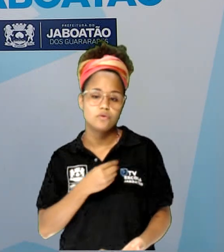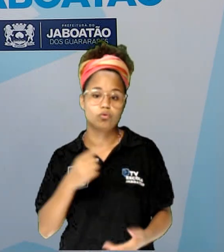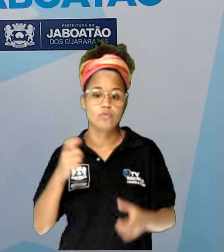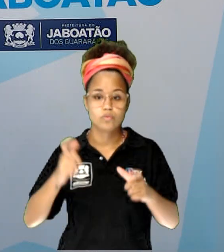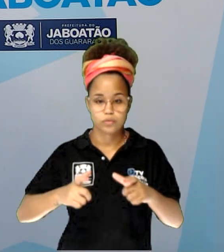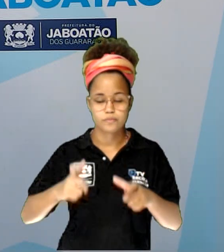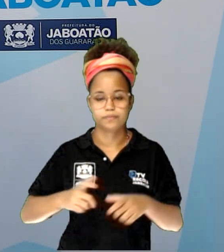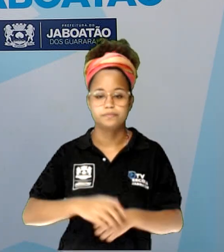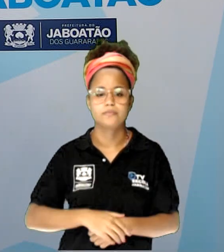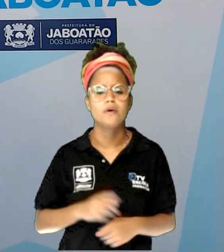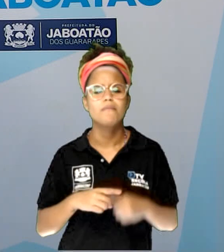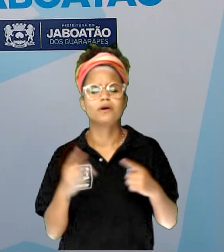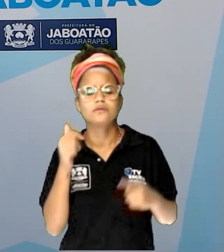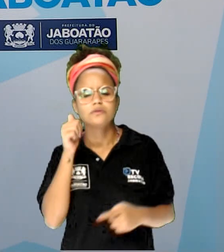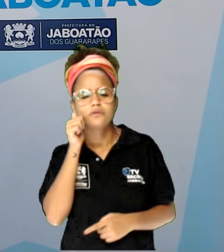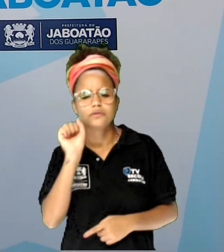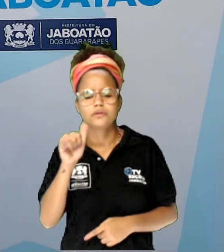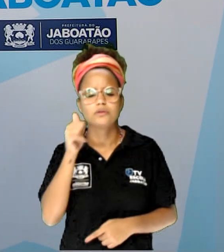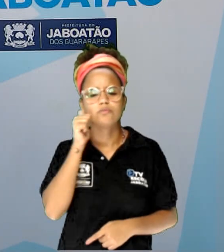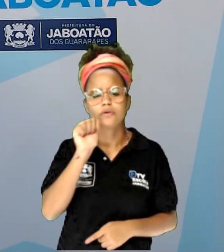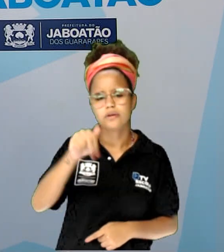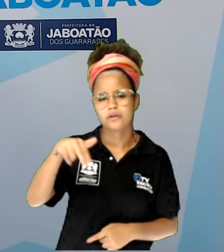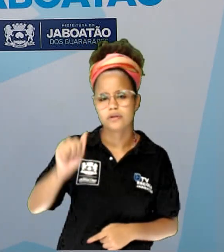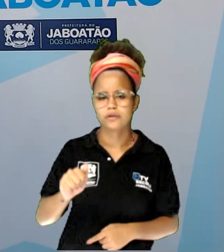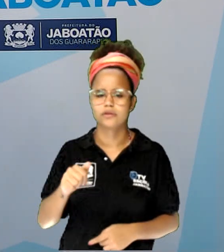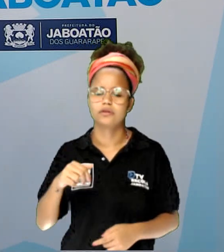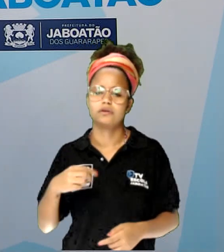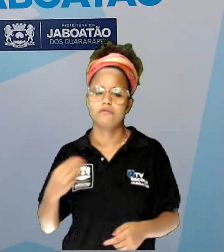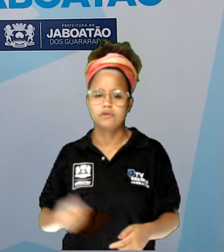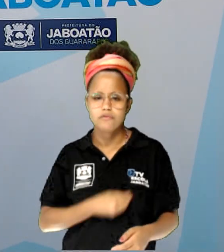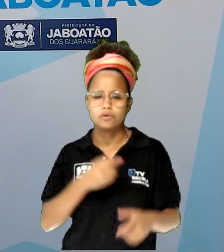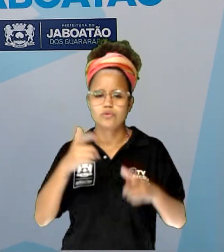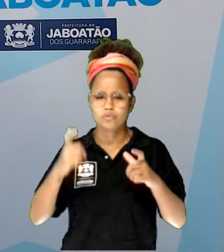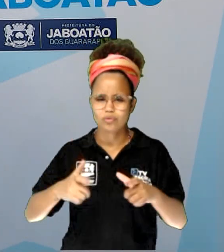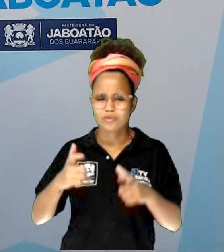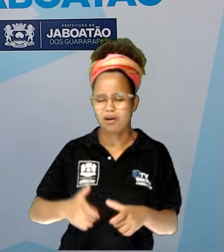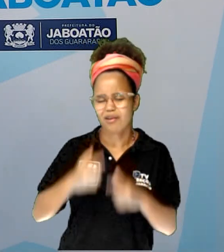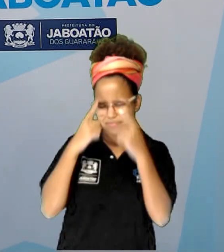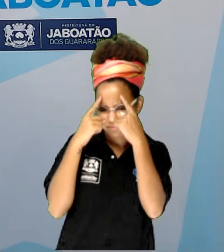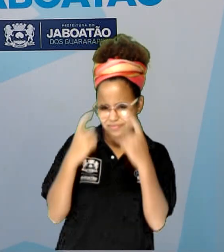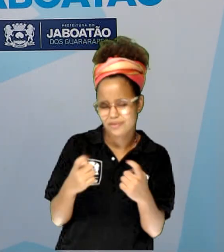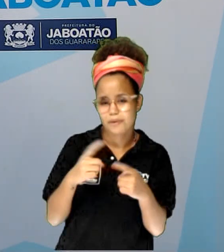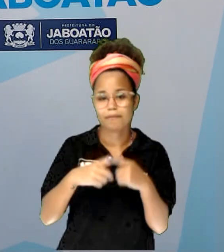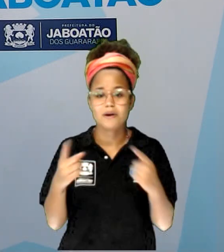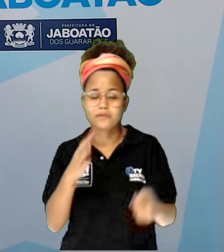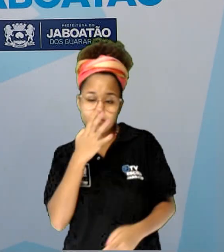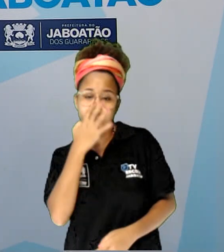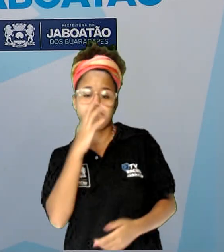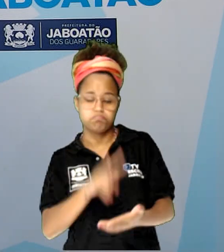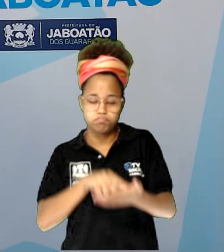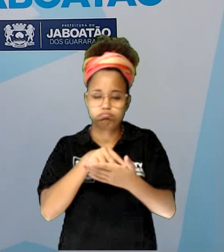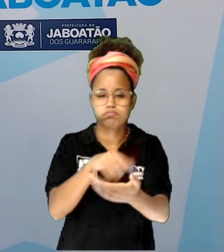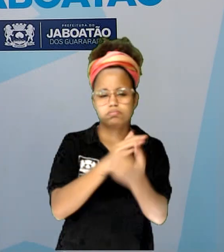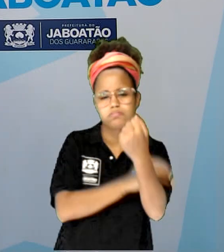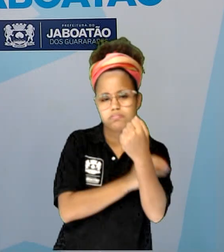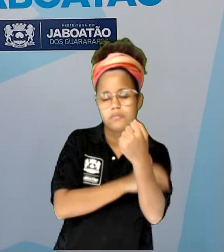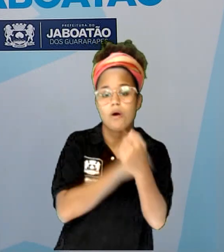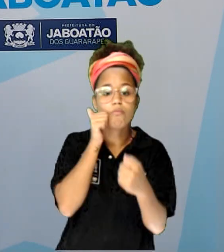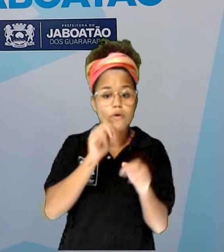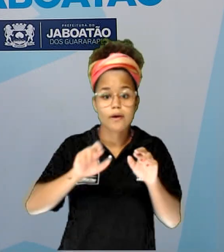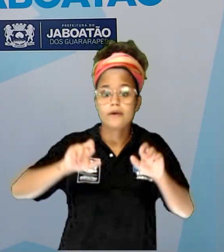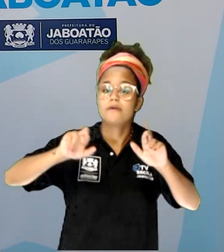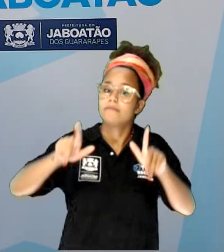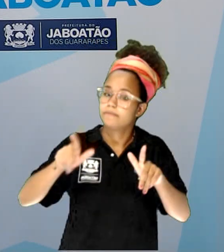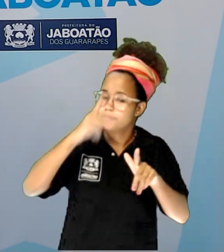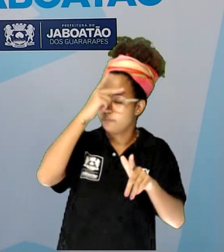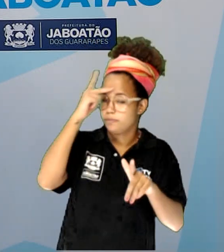persistência, era uma pessoa admirada, mas o ambiente que ela vivia era um ambiente hostil, então não tem muito a ver. Ela era um pouco diferente